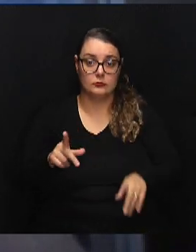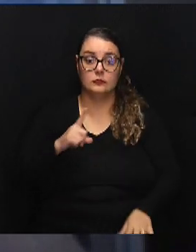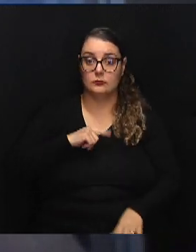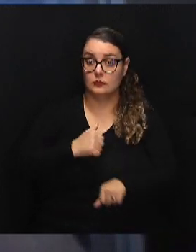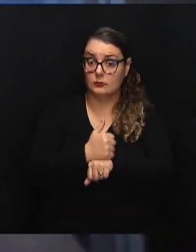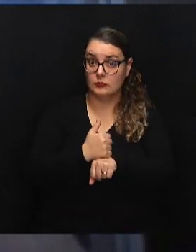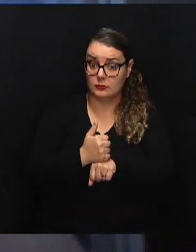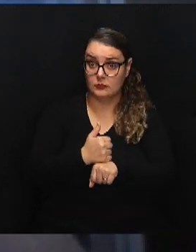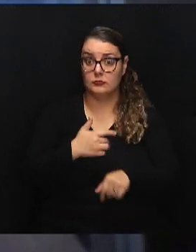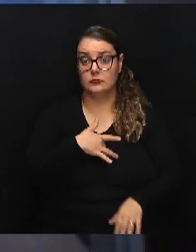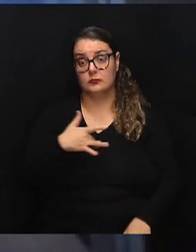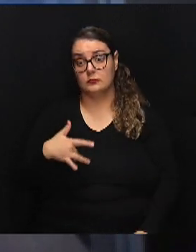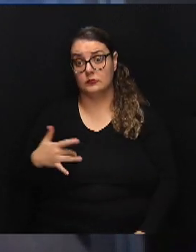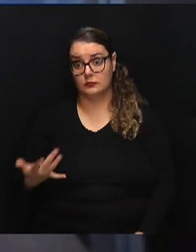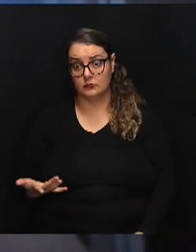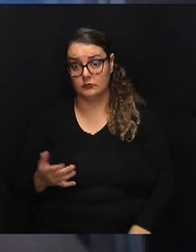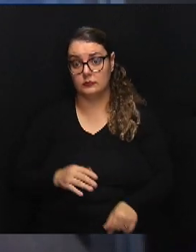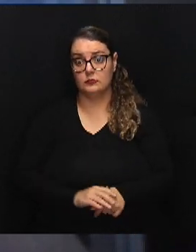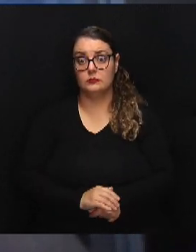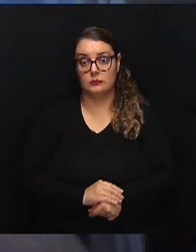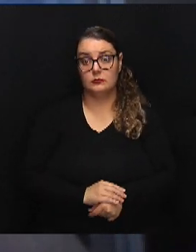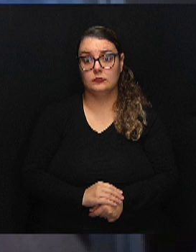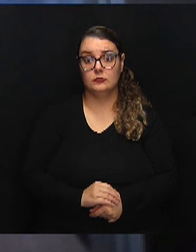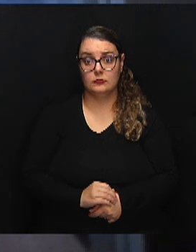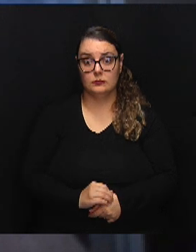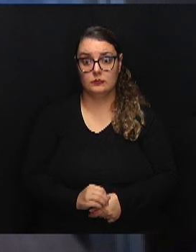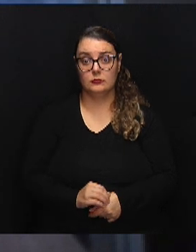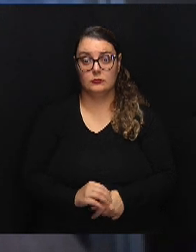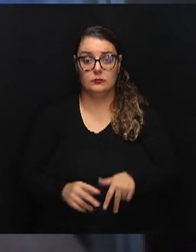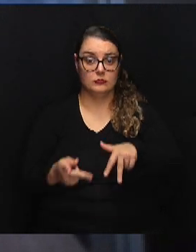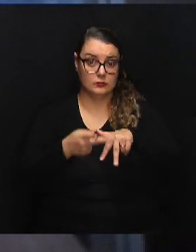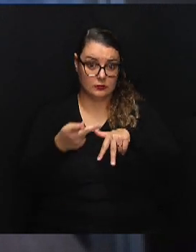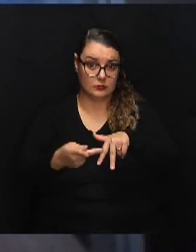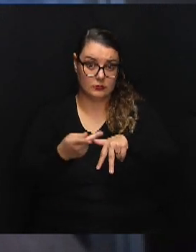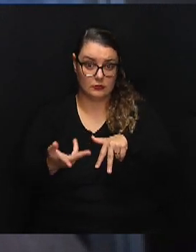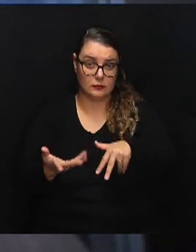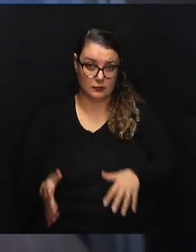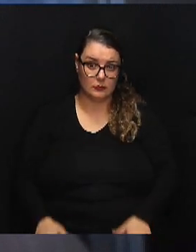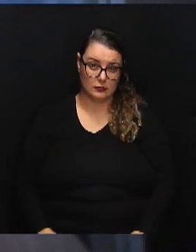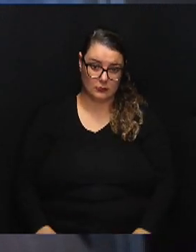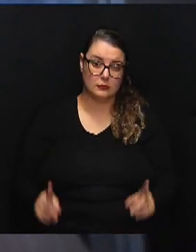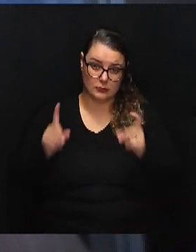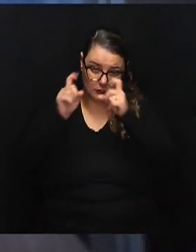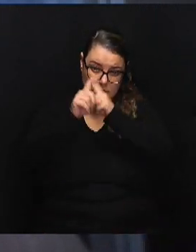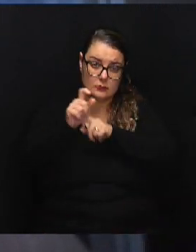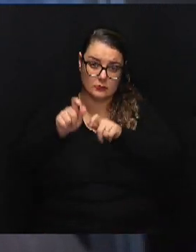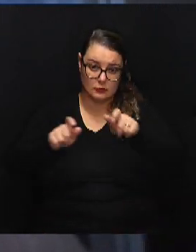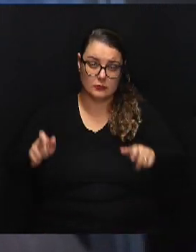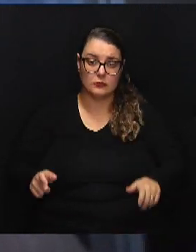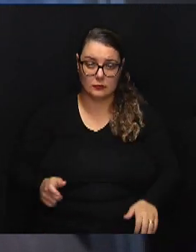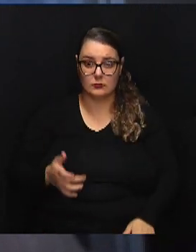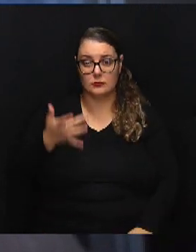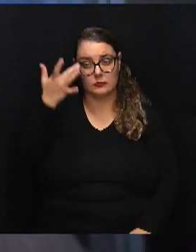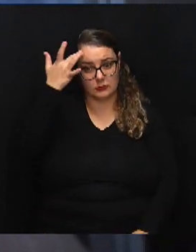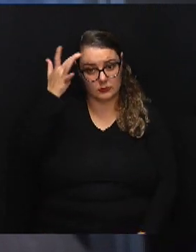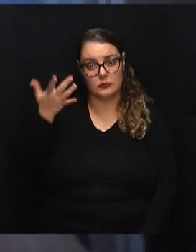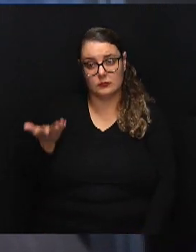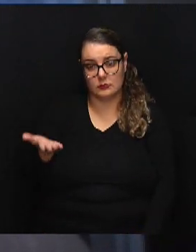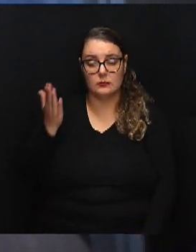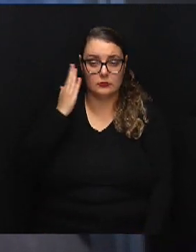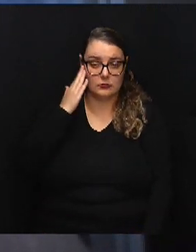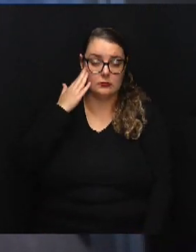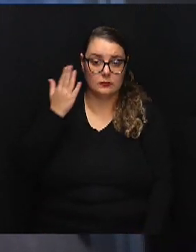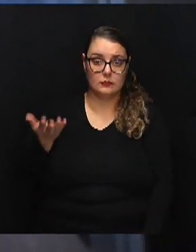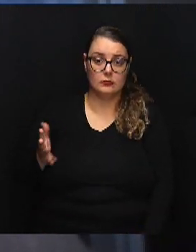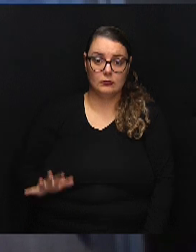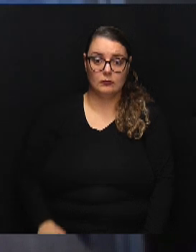de saúde com discursos difíceis para as pessoas que são leigas entenderem, né?